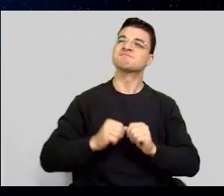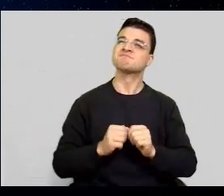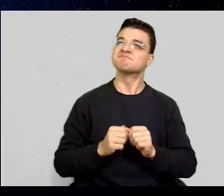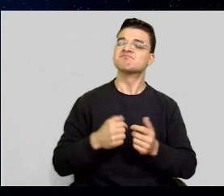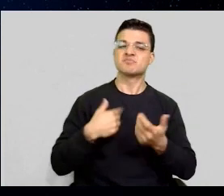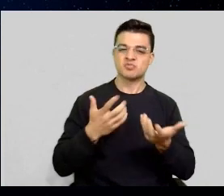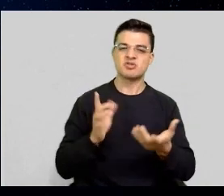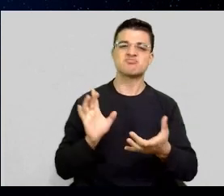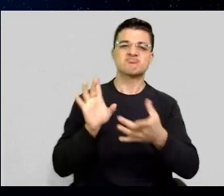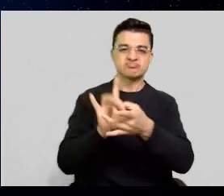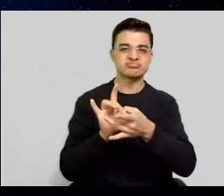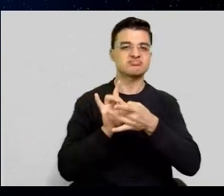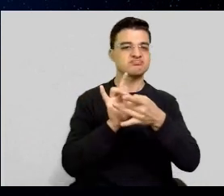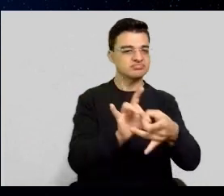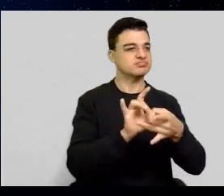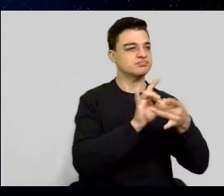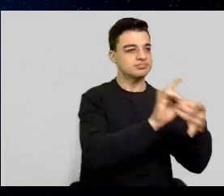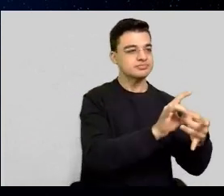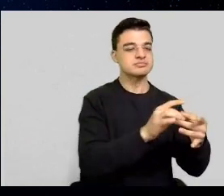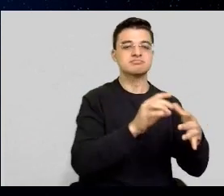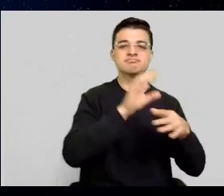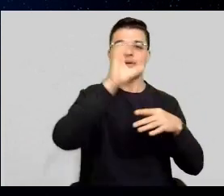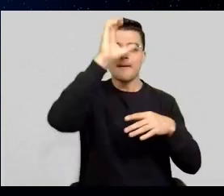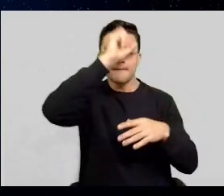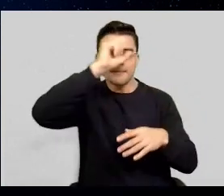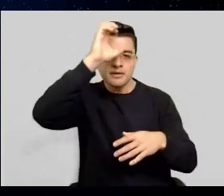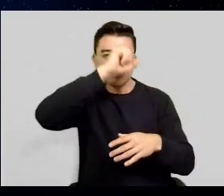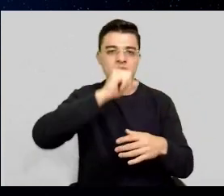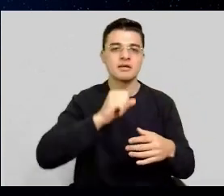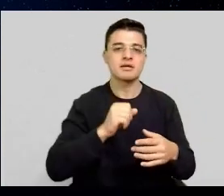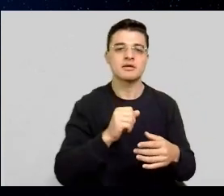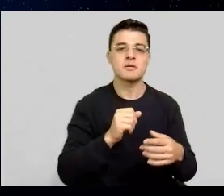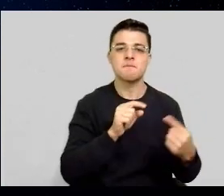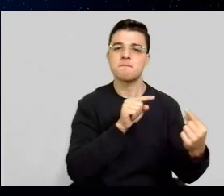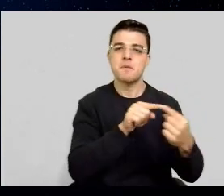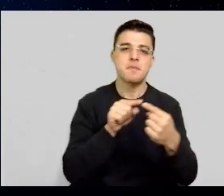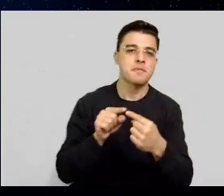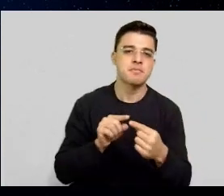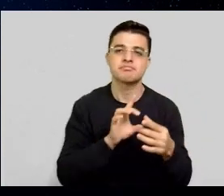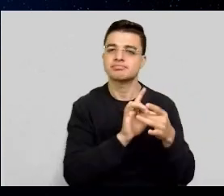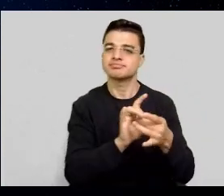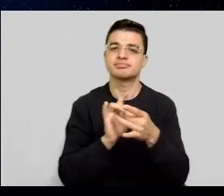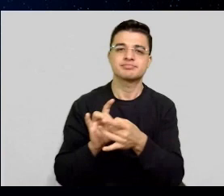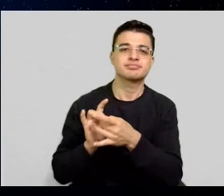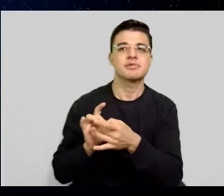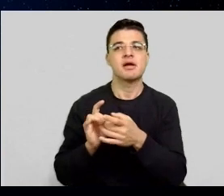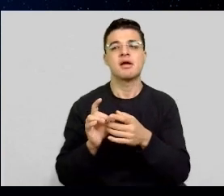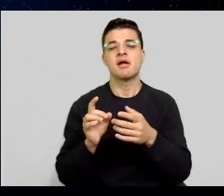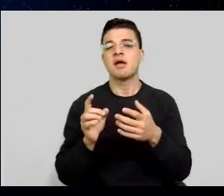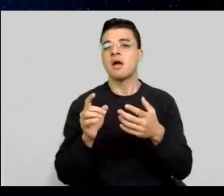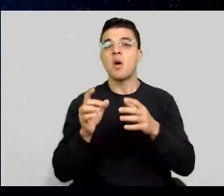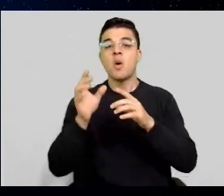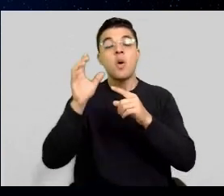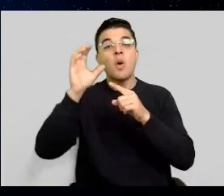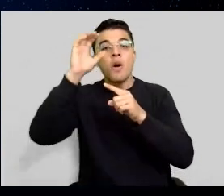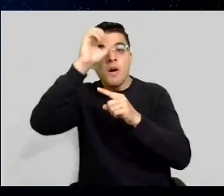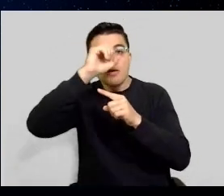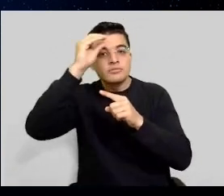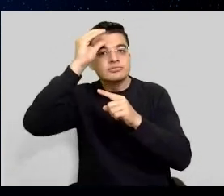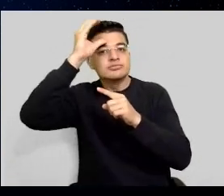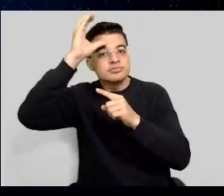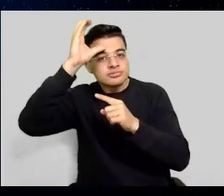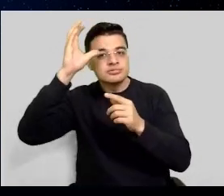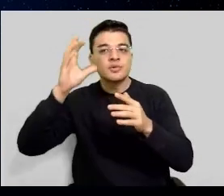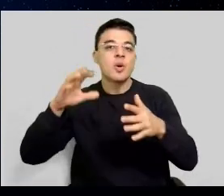conexões e quero aprender, criar elos de tanto de conexões em relação a conhecimento quanto elos